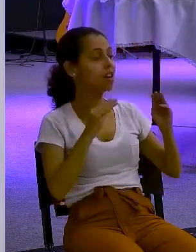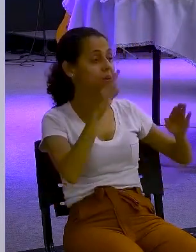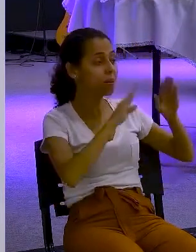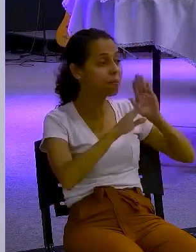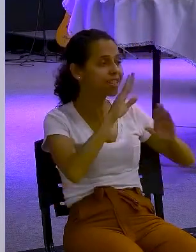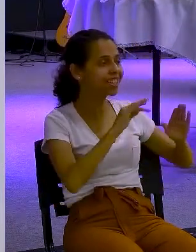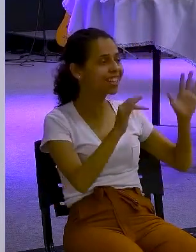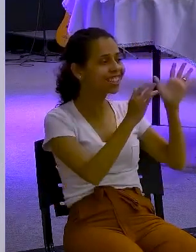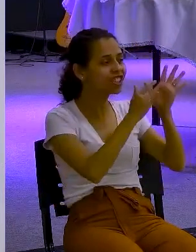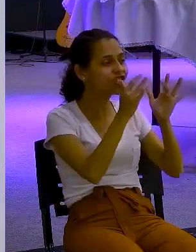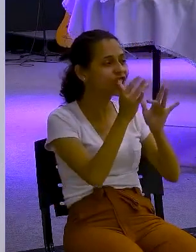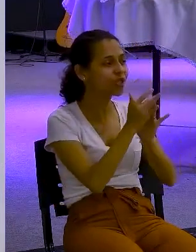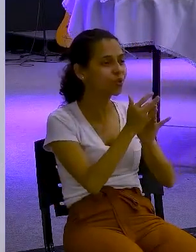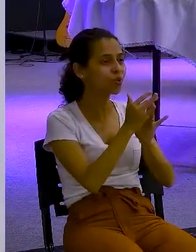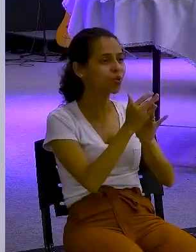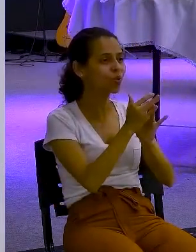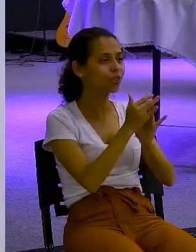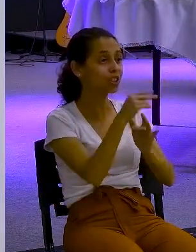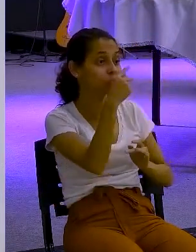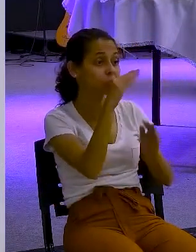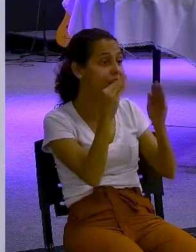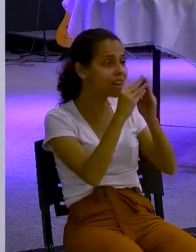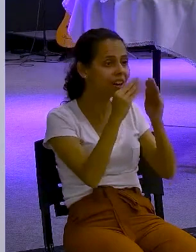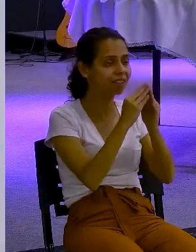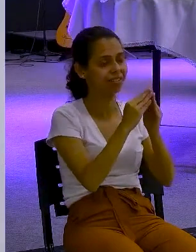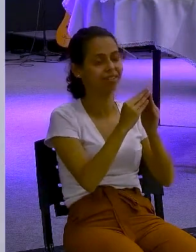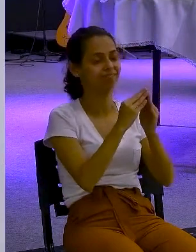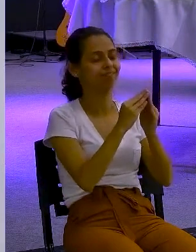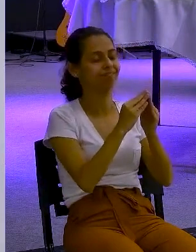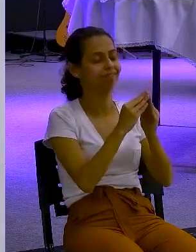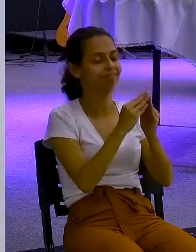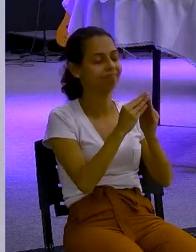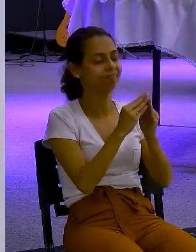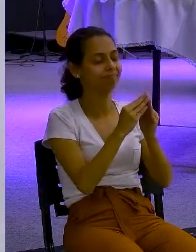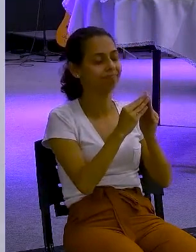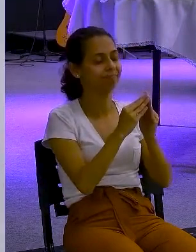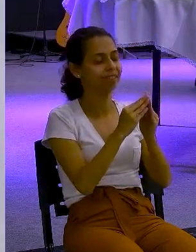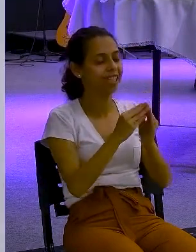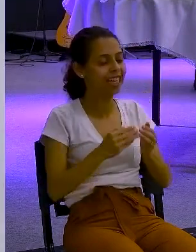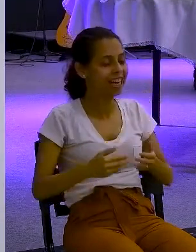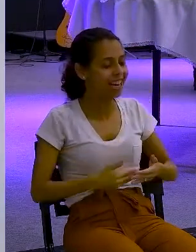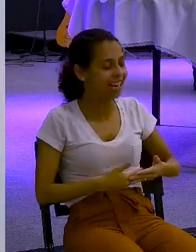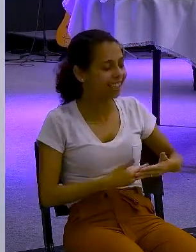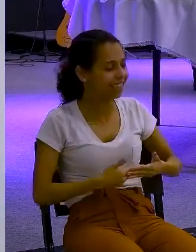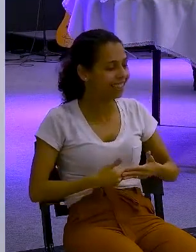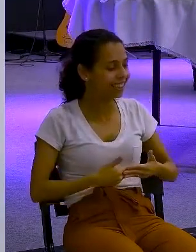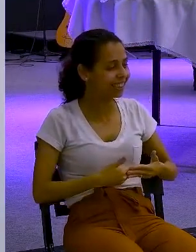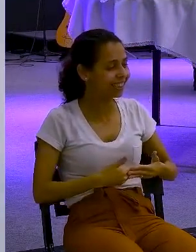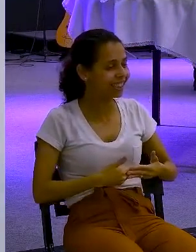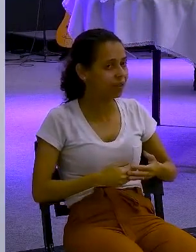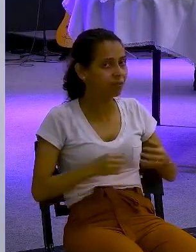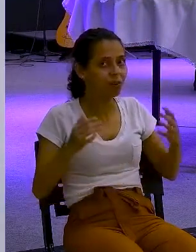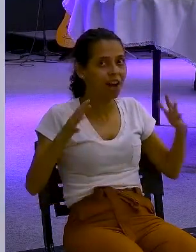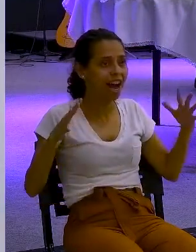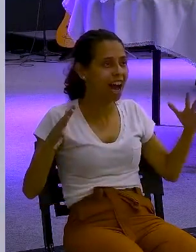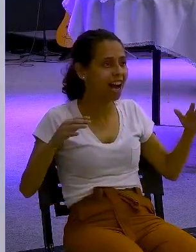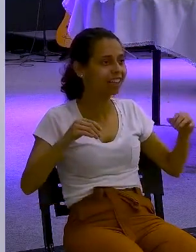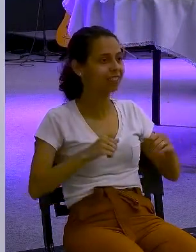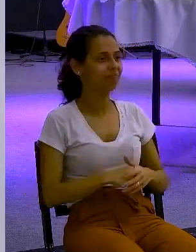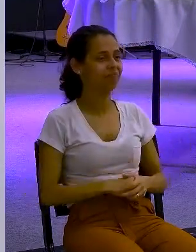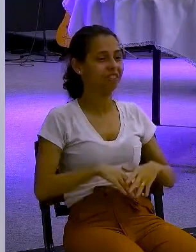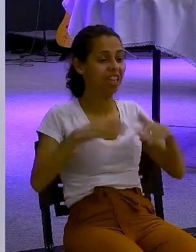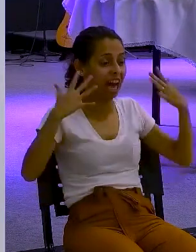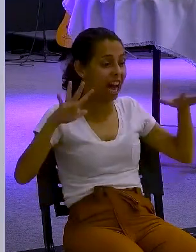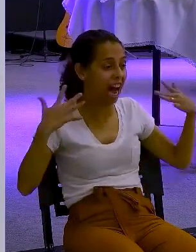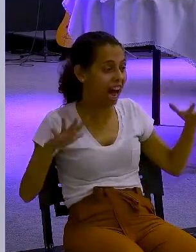de Jesus em sua casa. A criança no ventre então estremece. E olha que curioso,